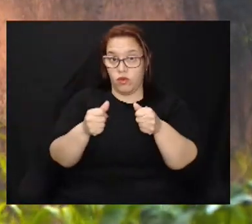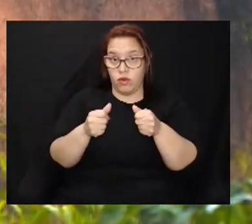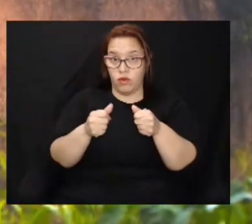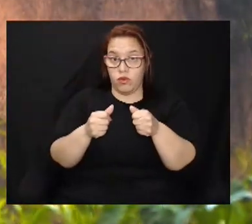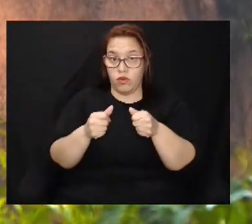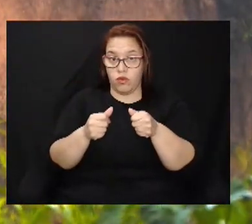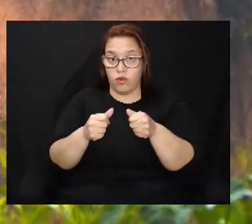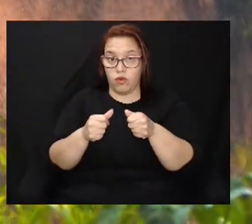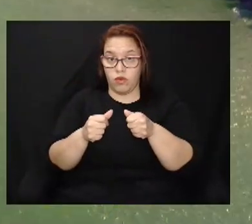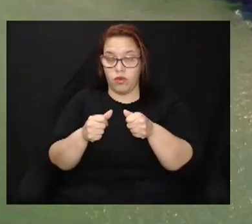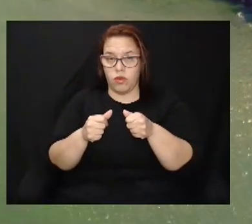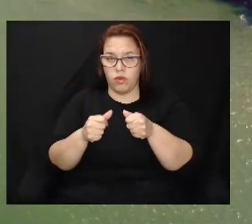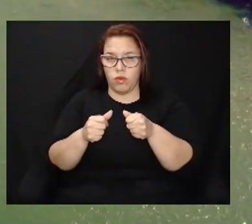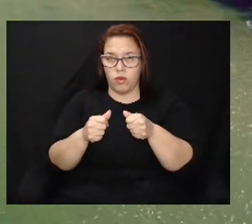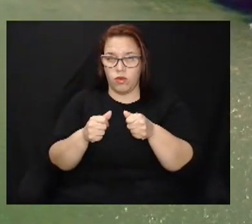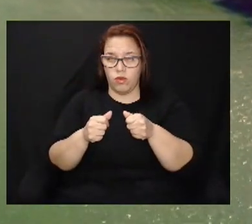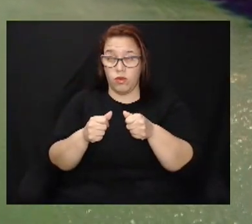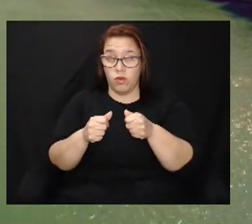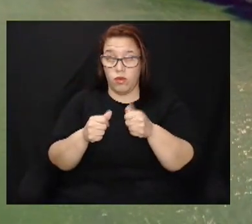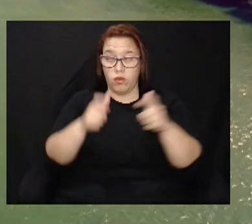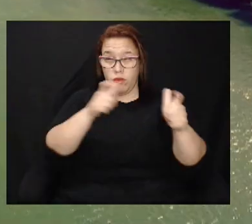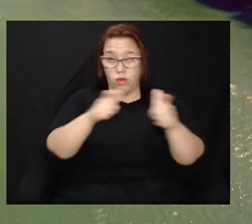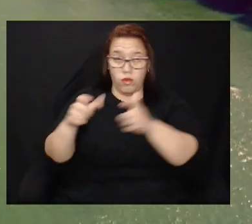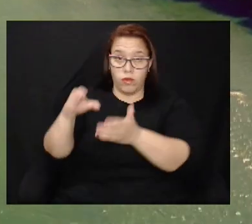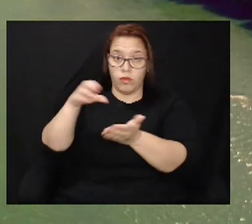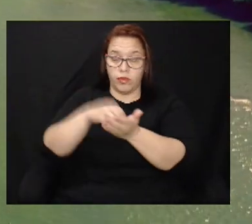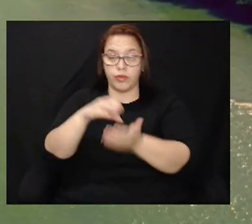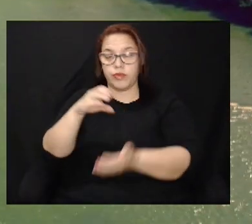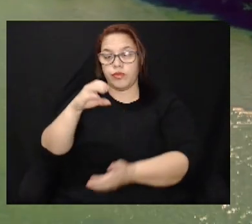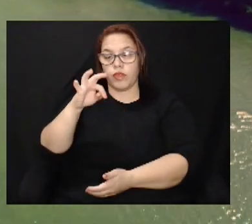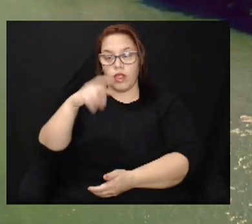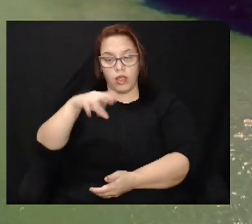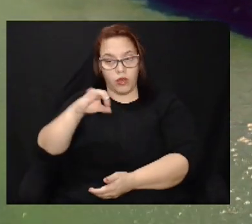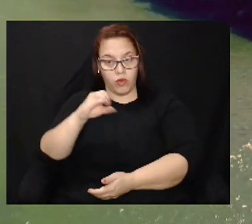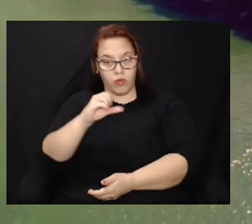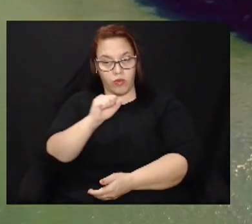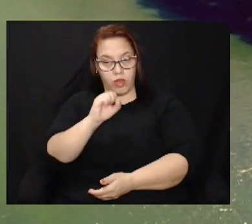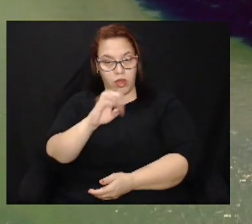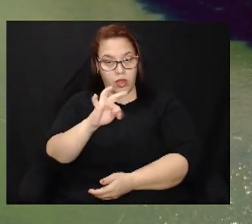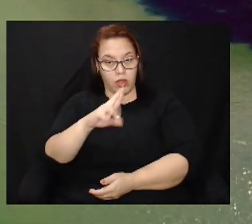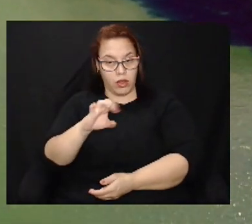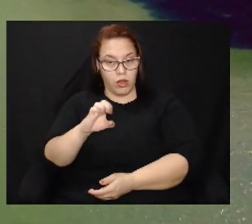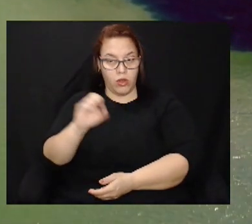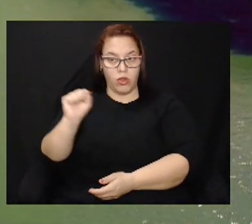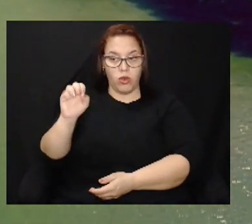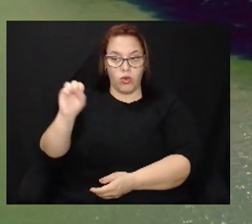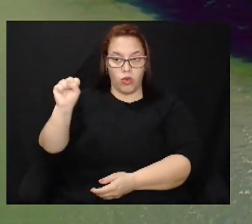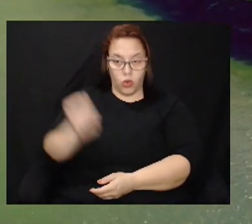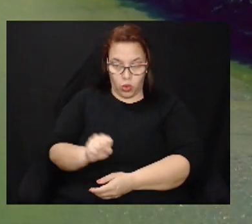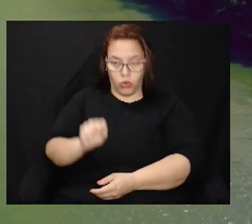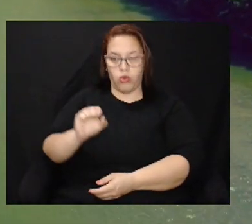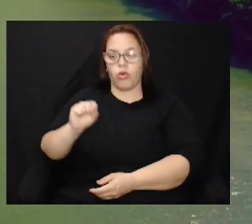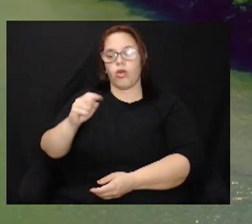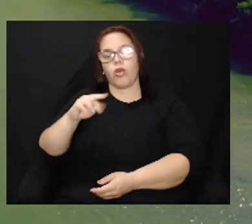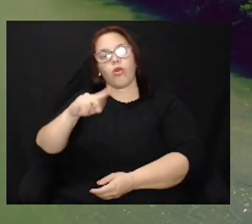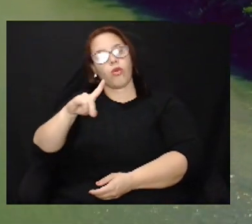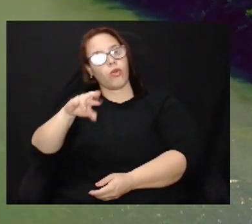pluviométrico da região centro-oeste e região sudeste e sul. O que